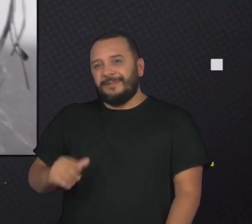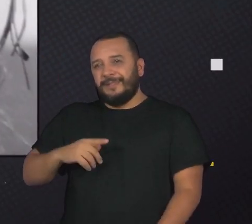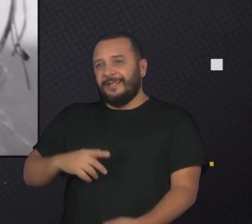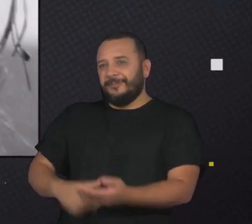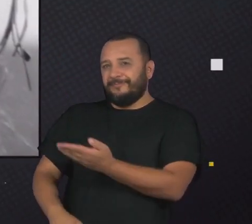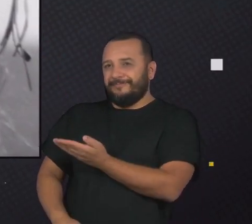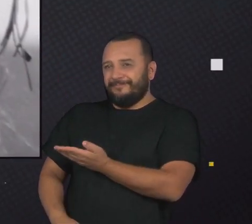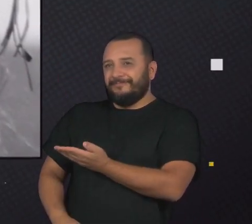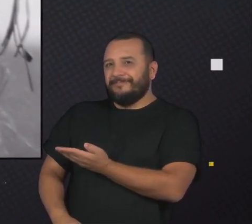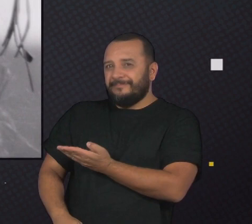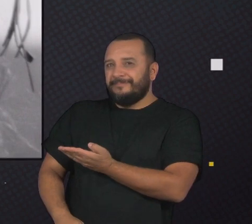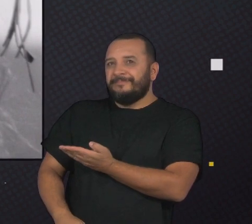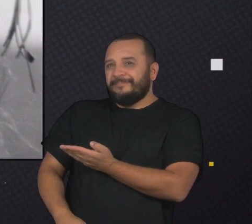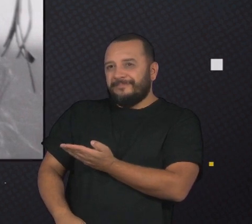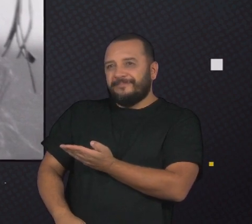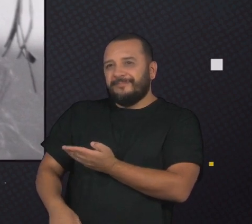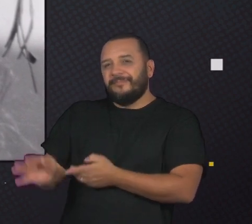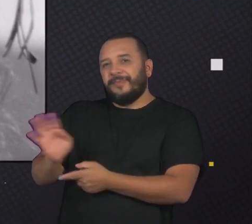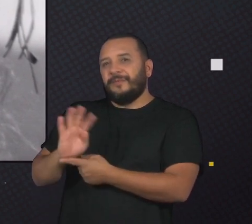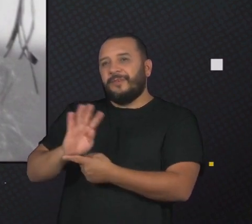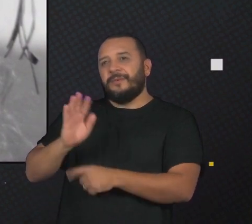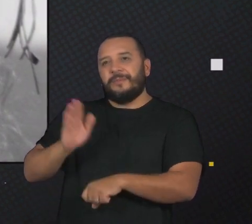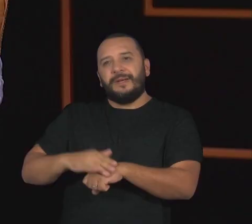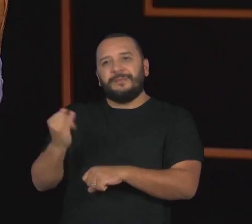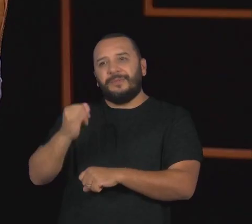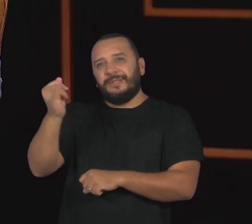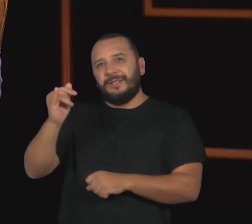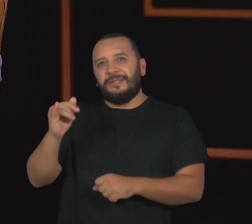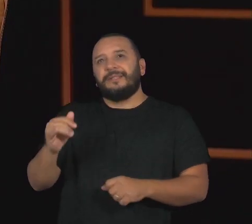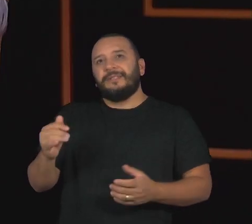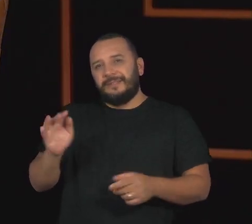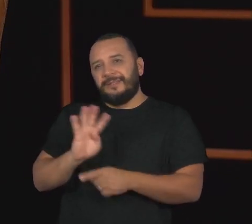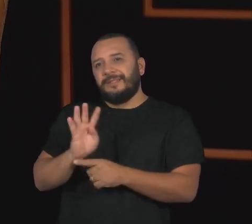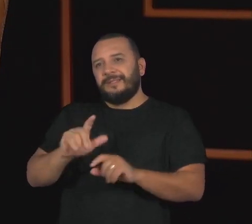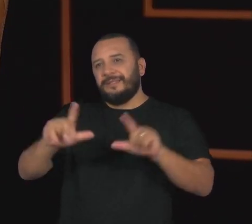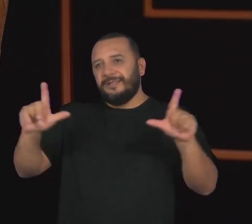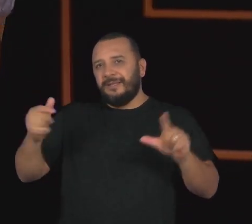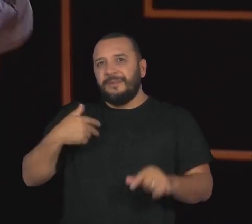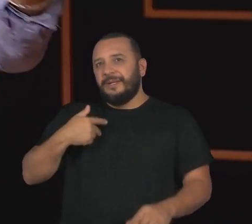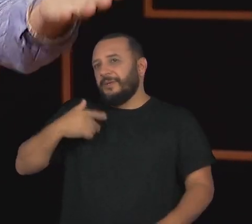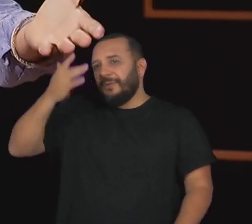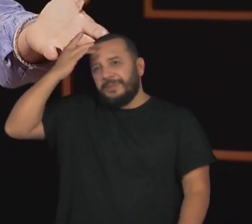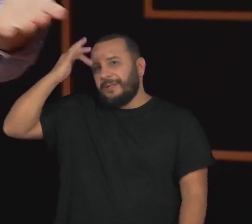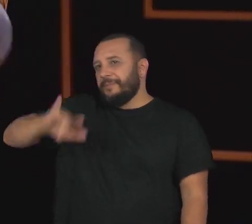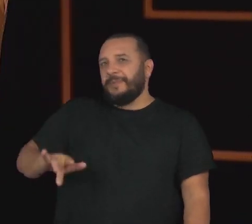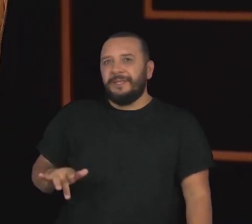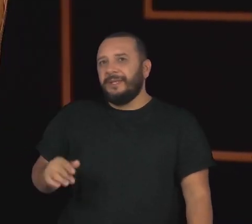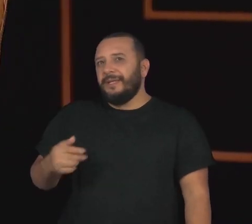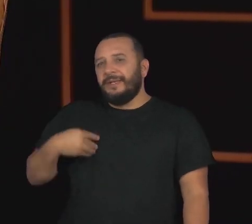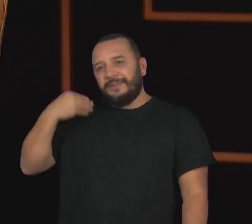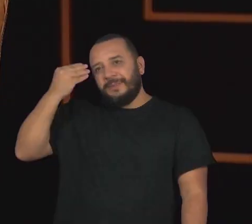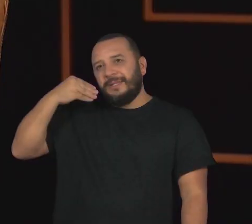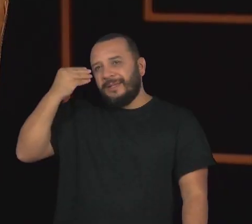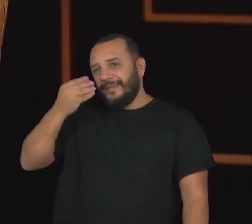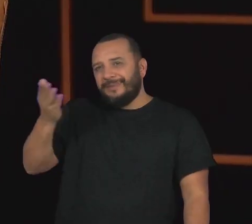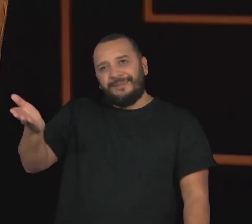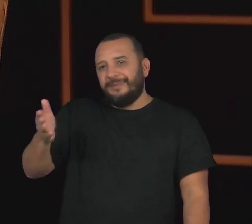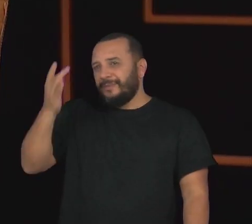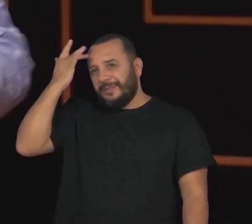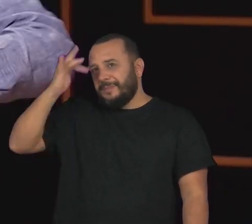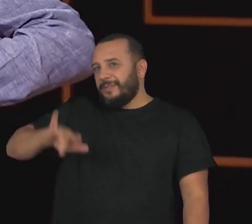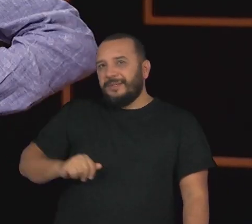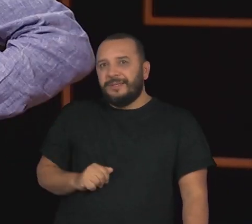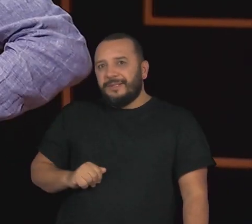A Terra do Sol, o filme mais importante do nosso cinema. Então, eu não tinha noção do que eu estava vivendo ali. E